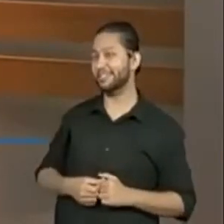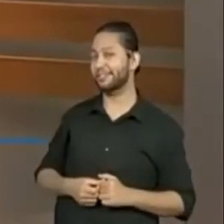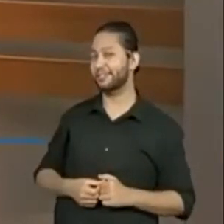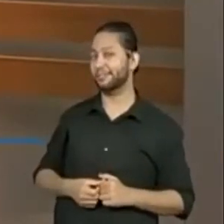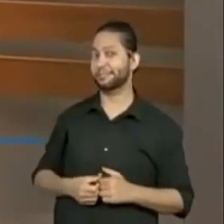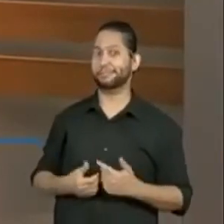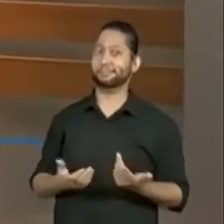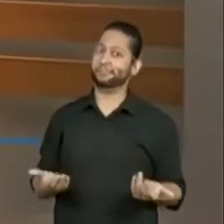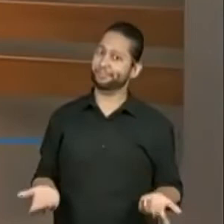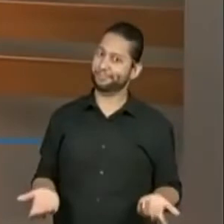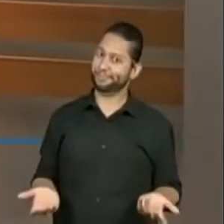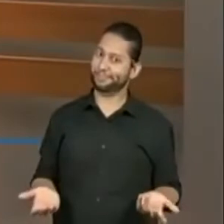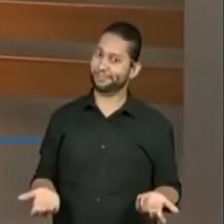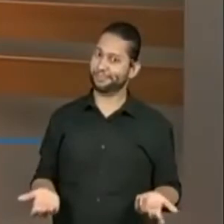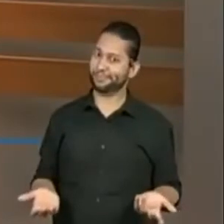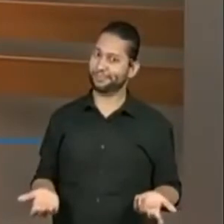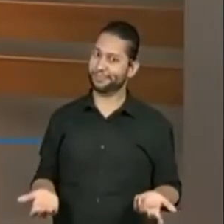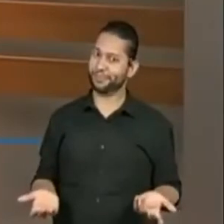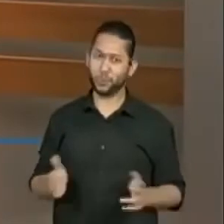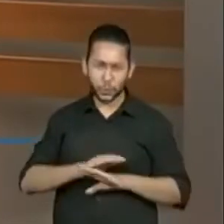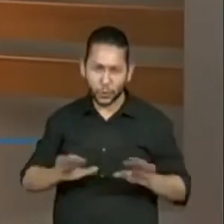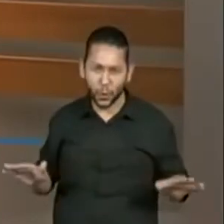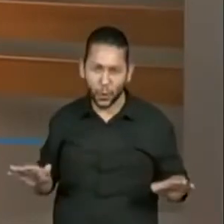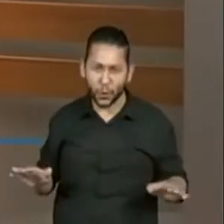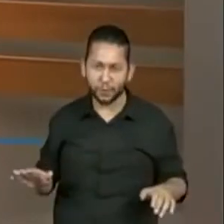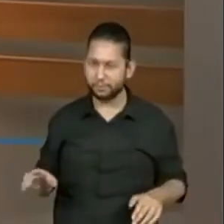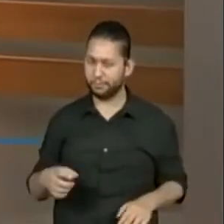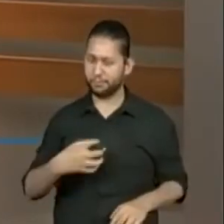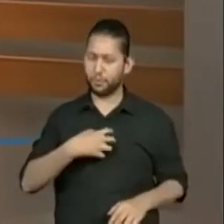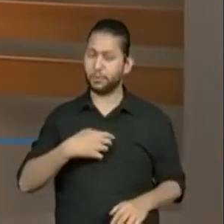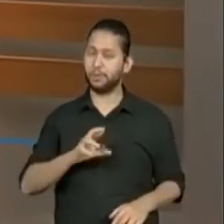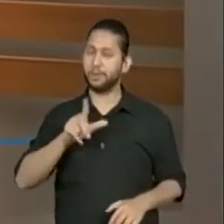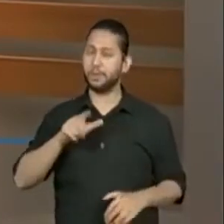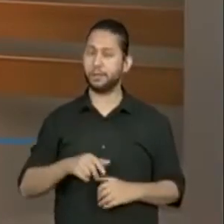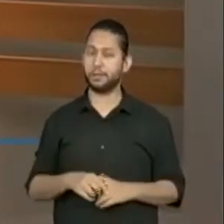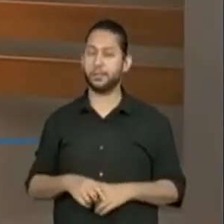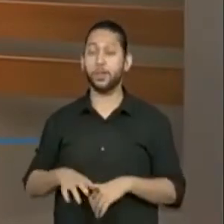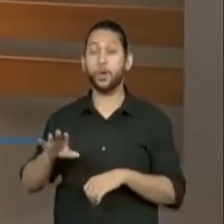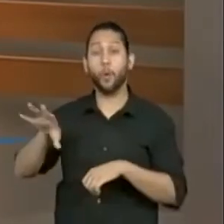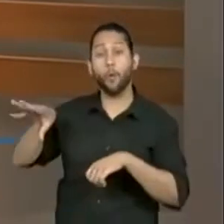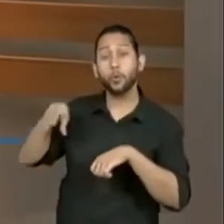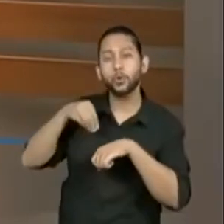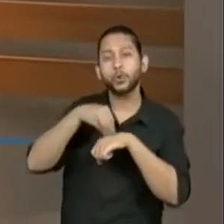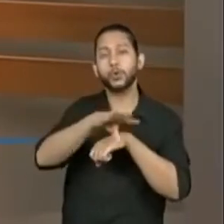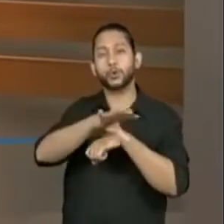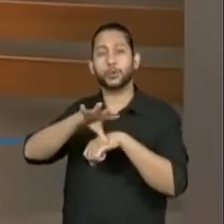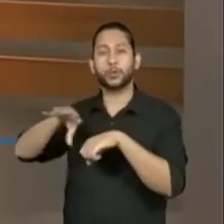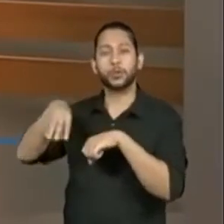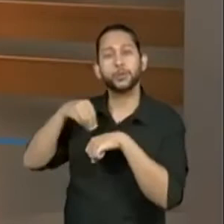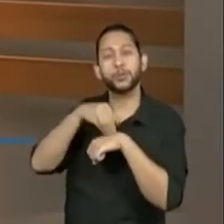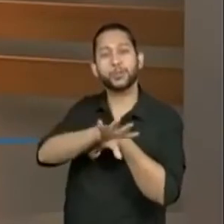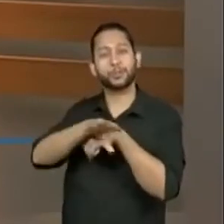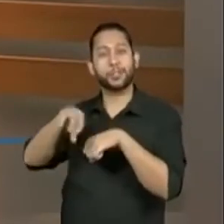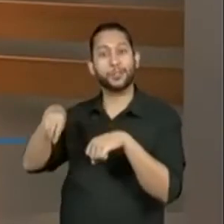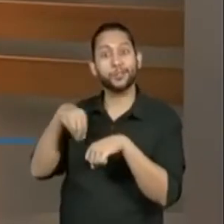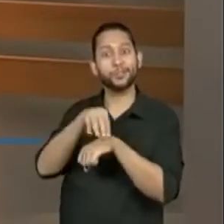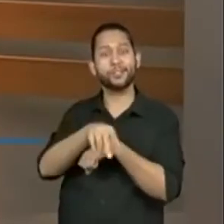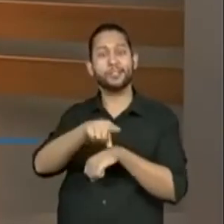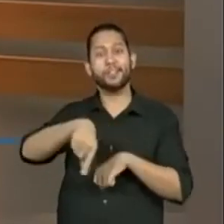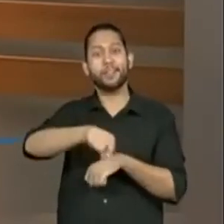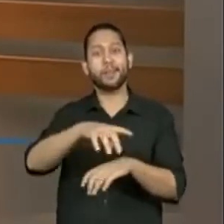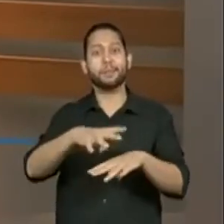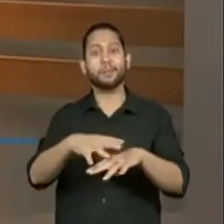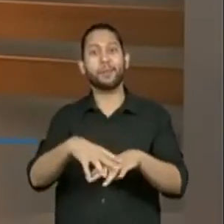fui eu então eu resolvi fazer diferente resolvi dar dicas para vocês de como formular essa